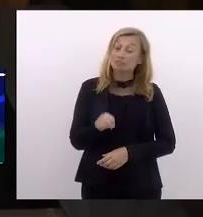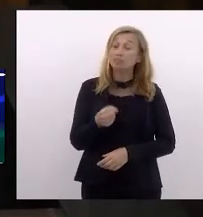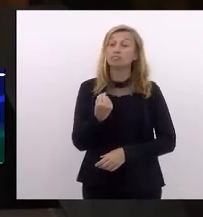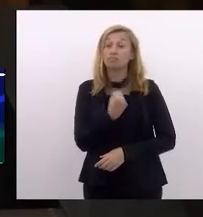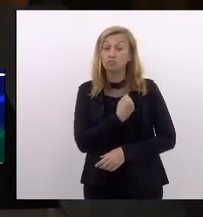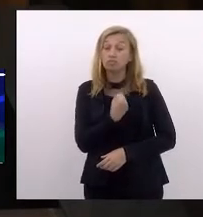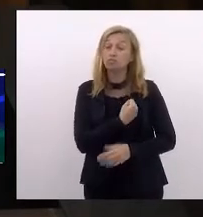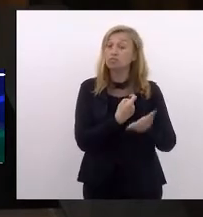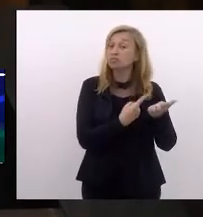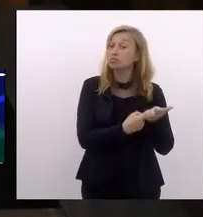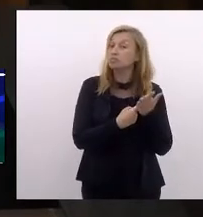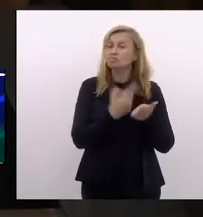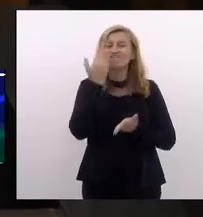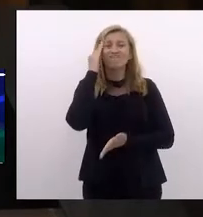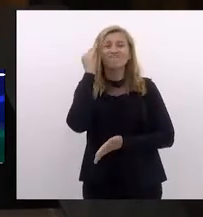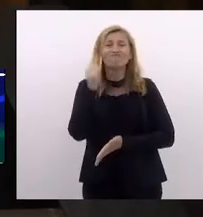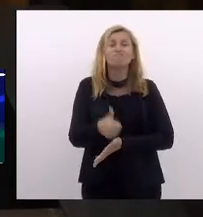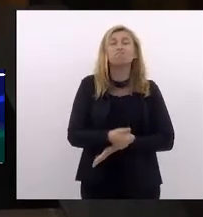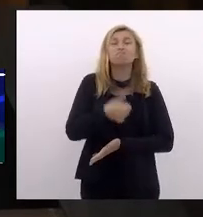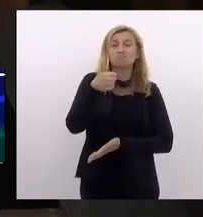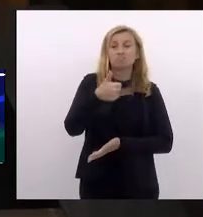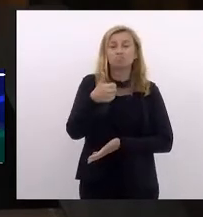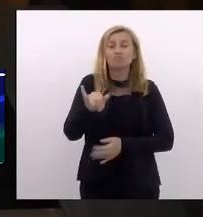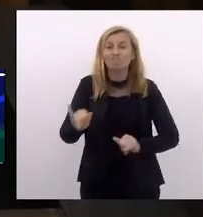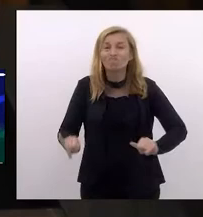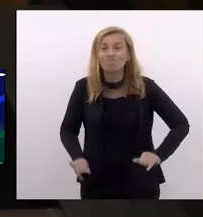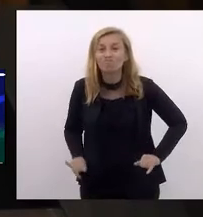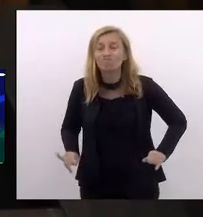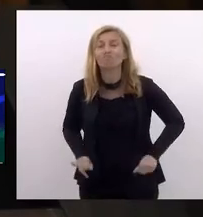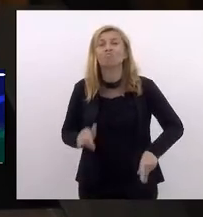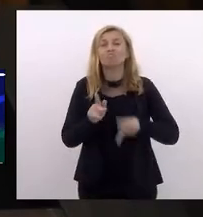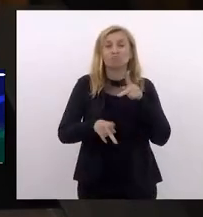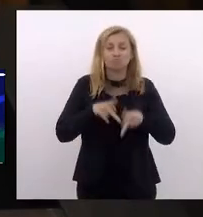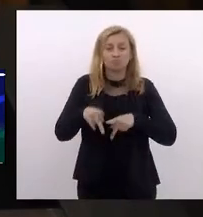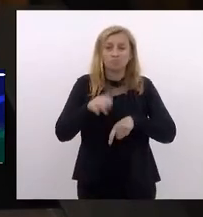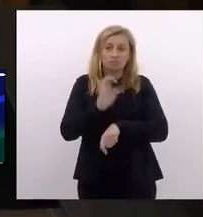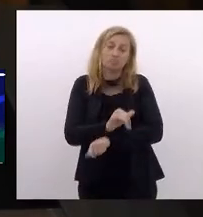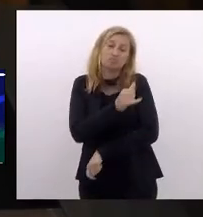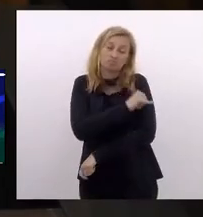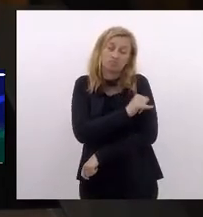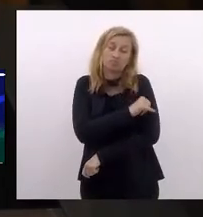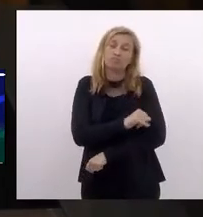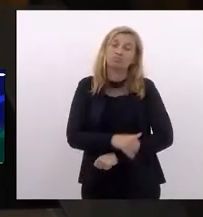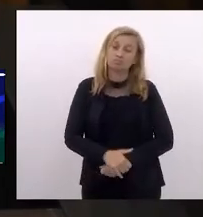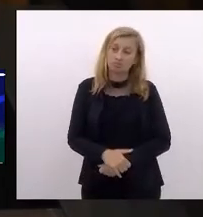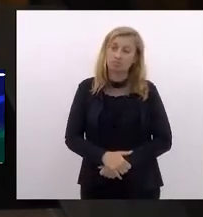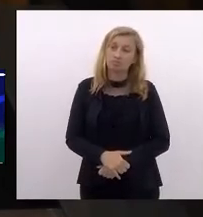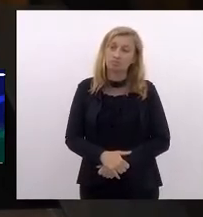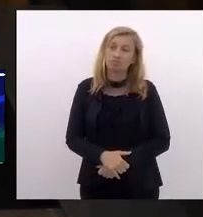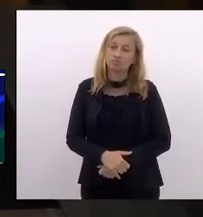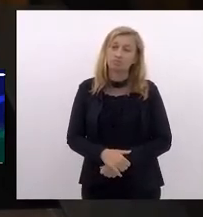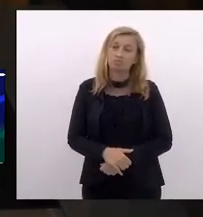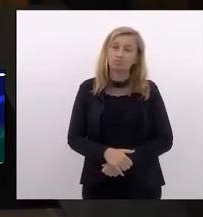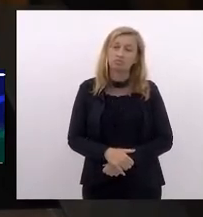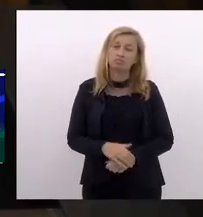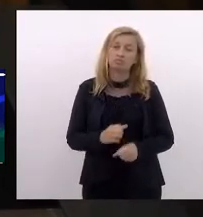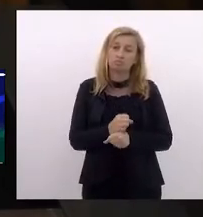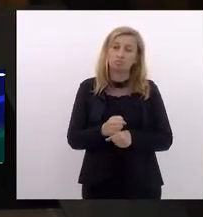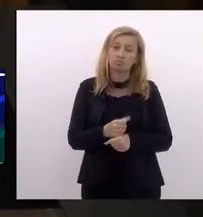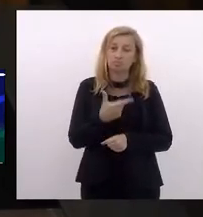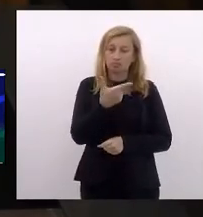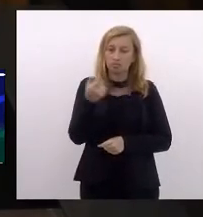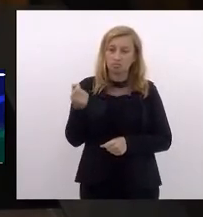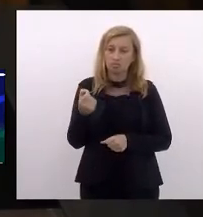que nos ajudam a entender o sofrimento da população do estado do Rio de Janeiro durante o ano de